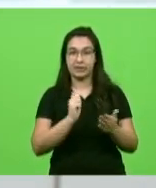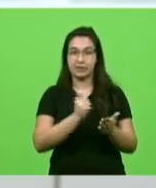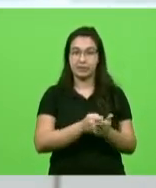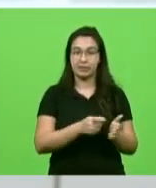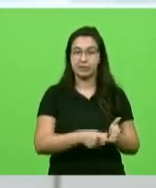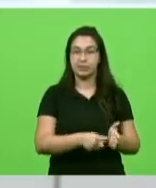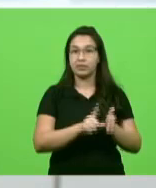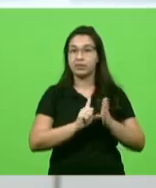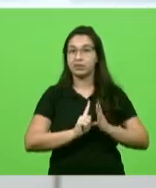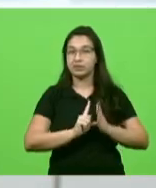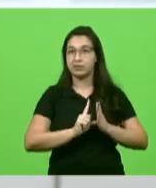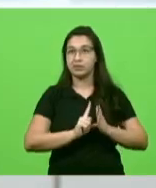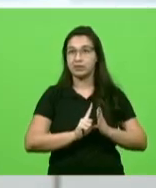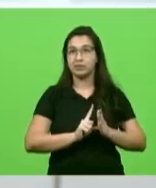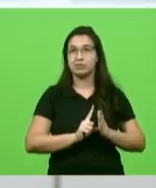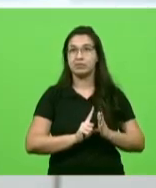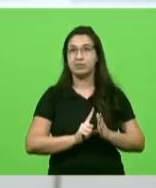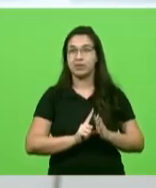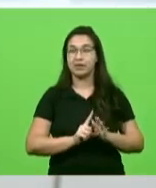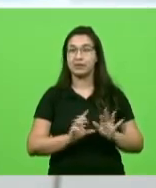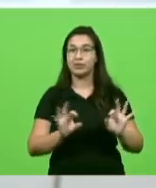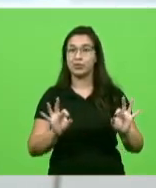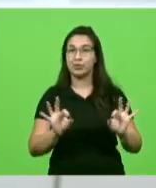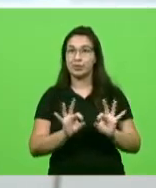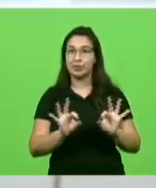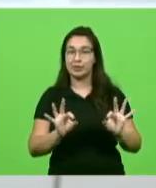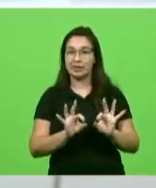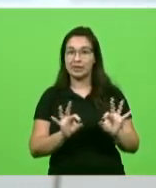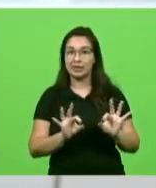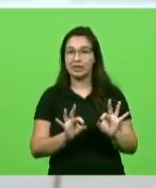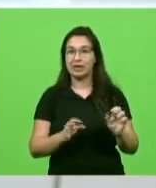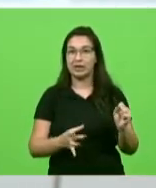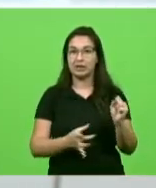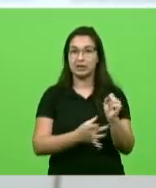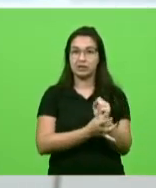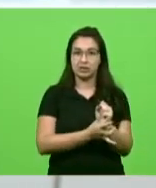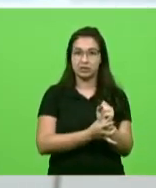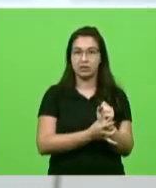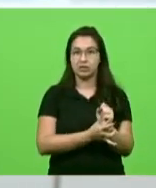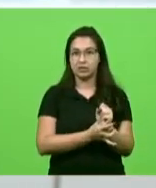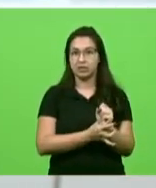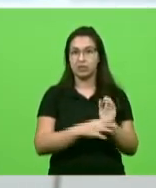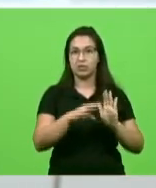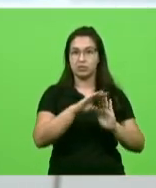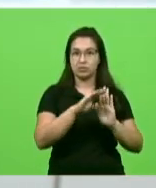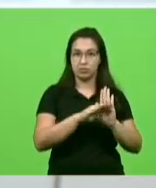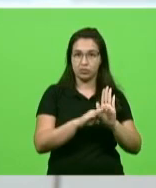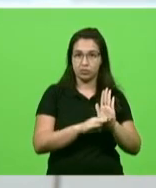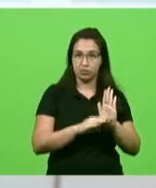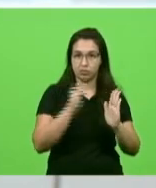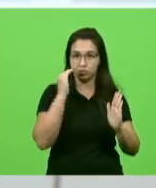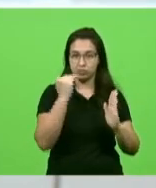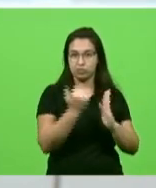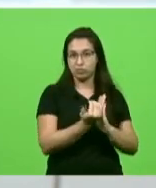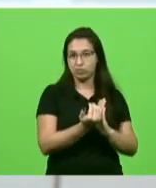antecipado sem exigências de porta Ester garantias e sem efetivo a cidade